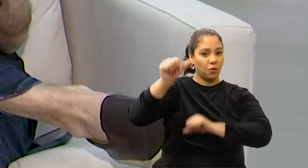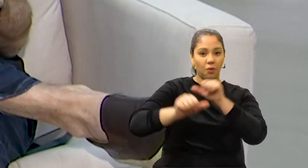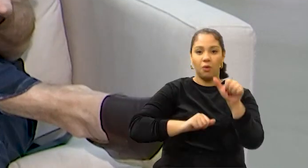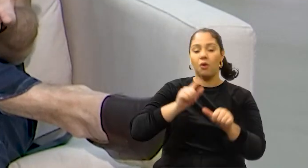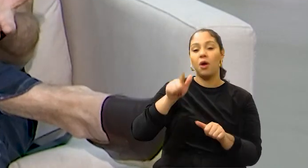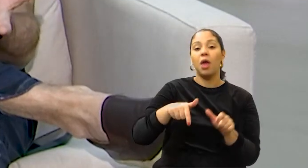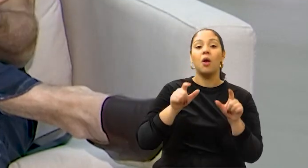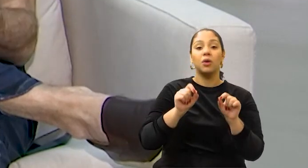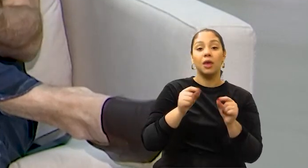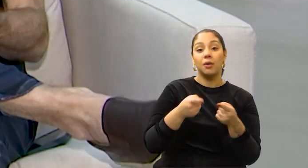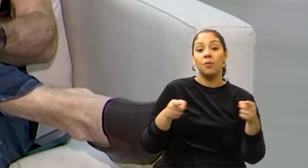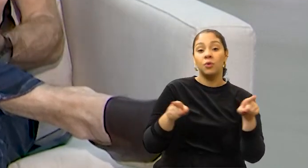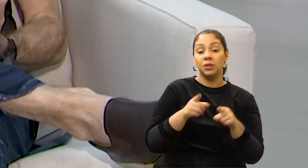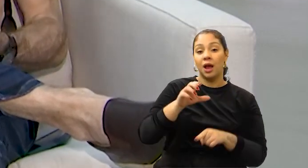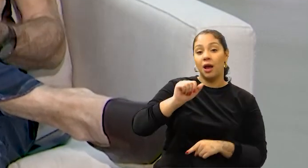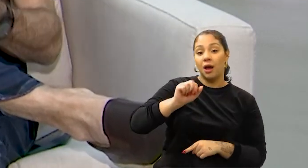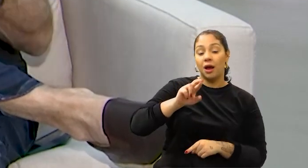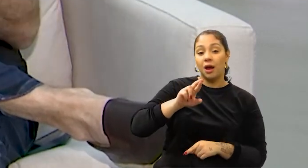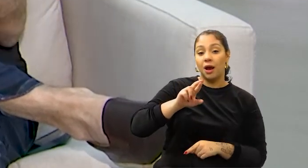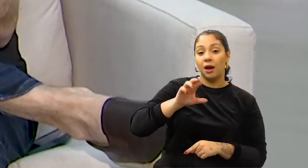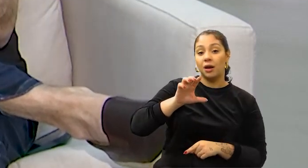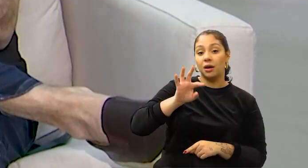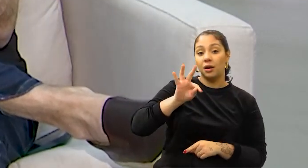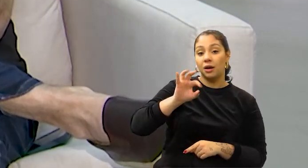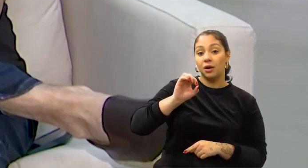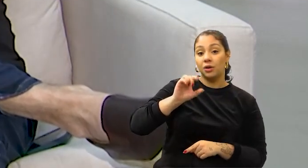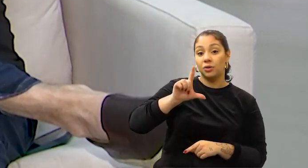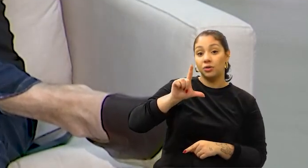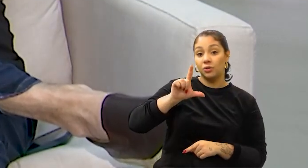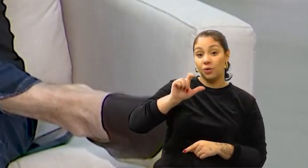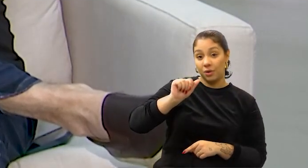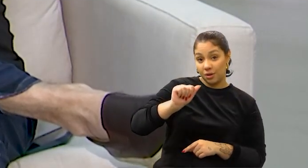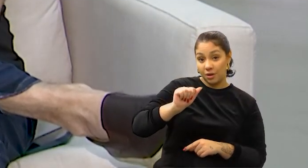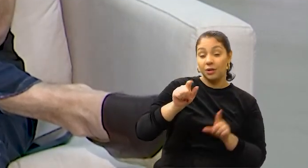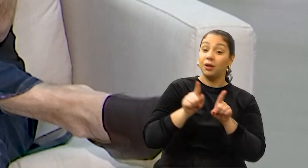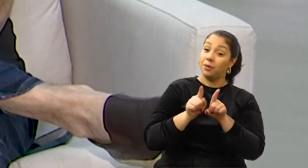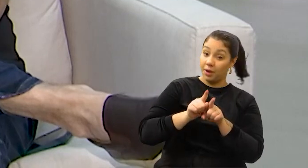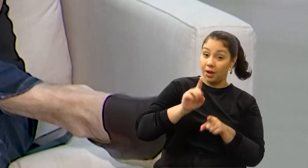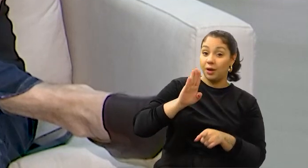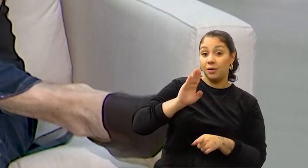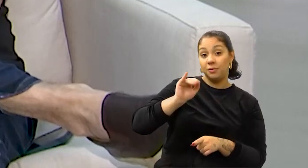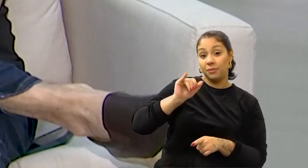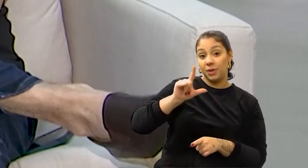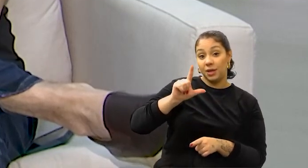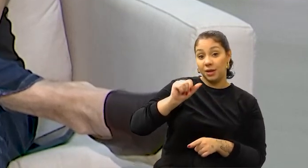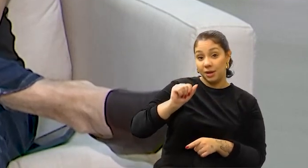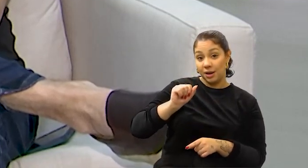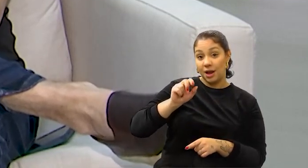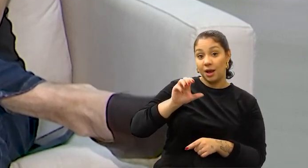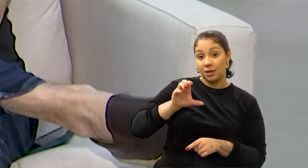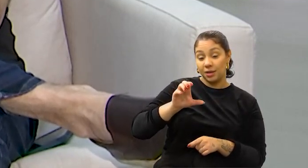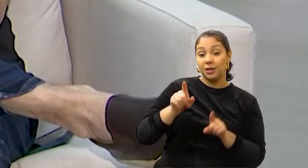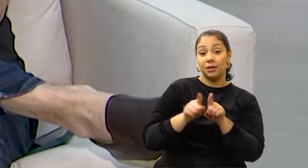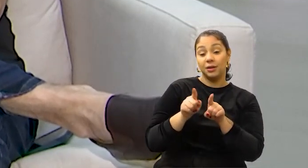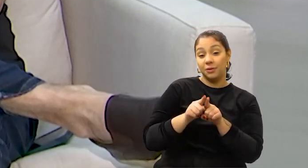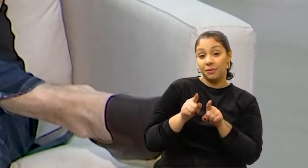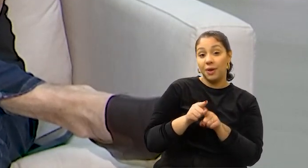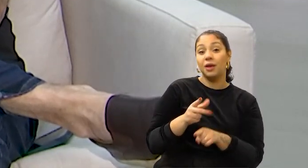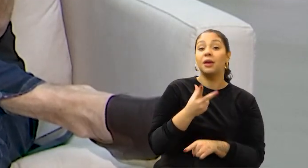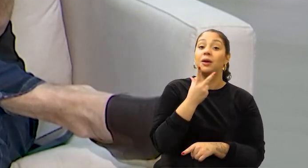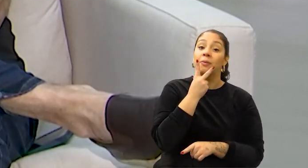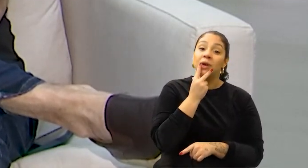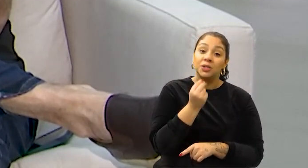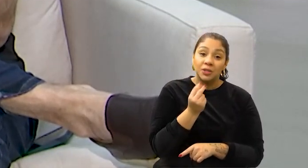Cartola já é imortalizado na nossa música brasileira ao lado dele nós temos Bilac continuamos a ter Machado de Assis né